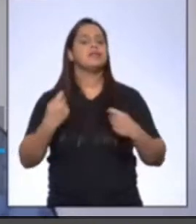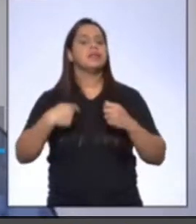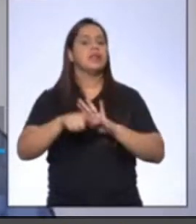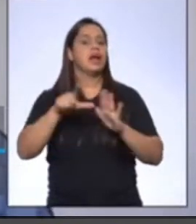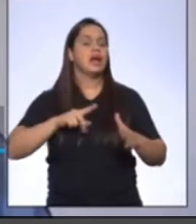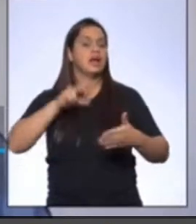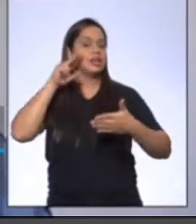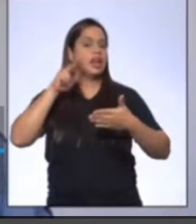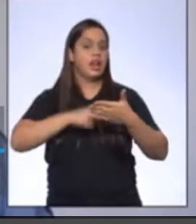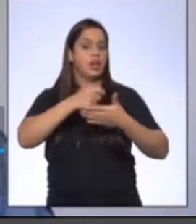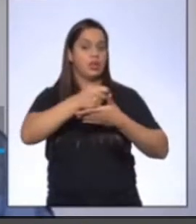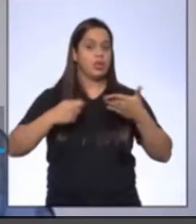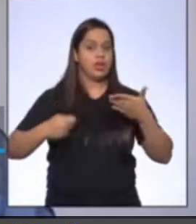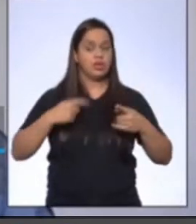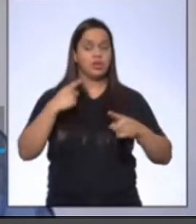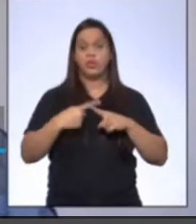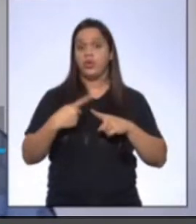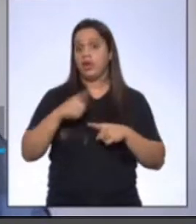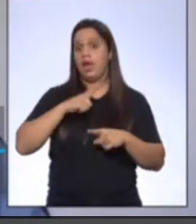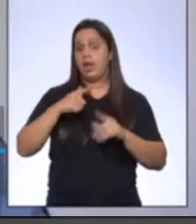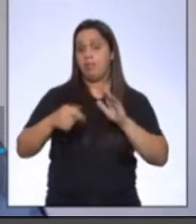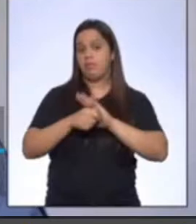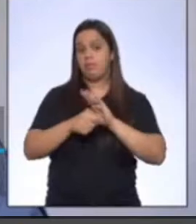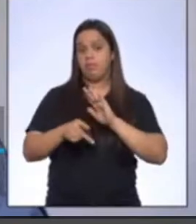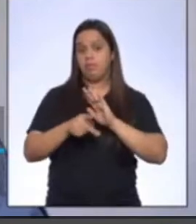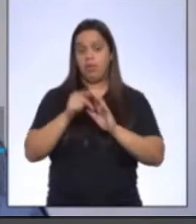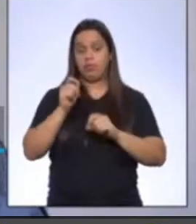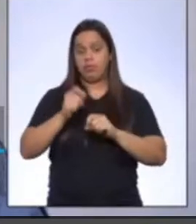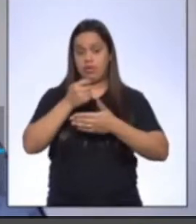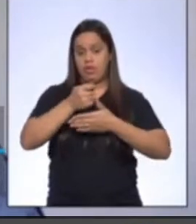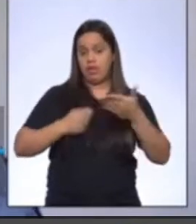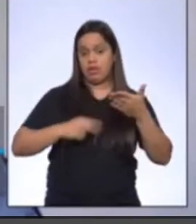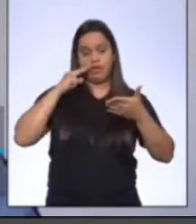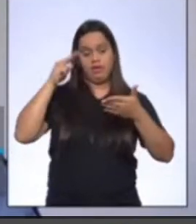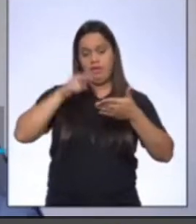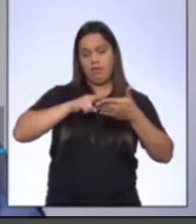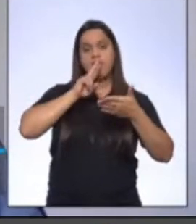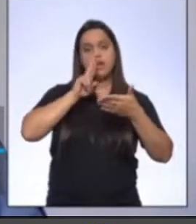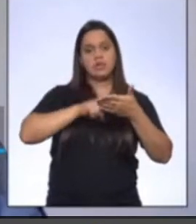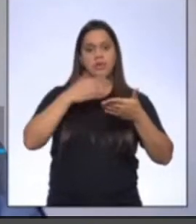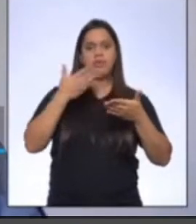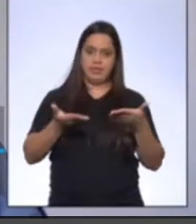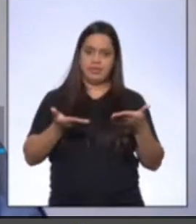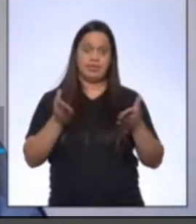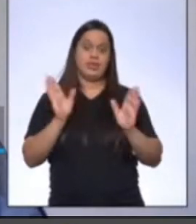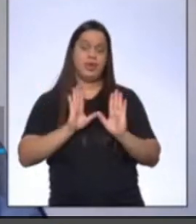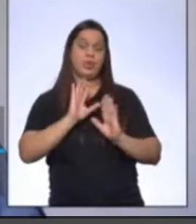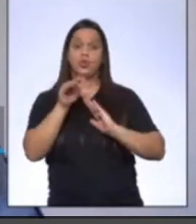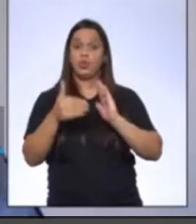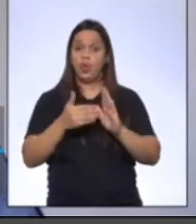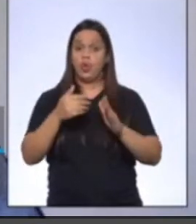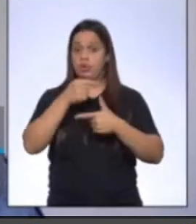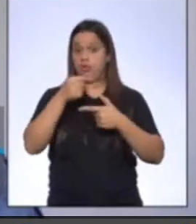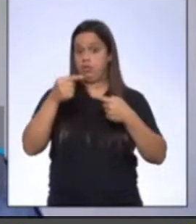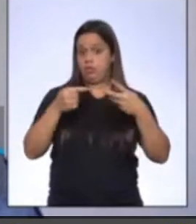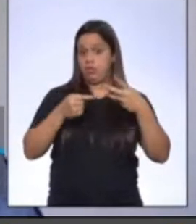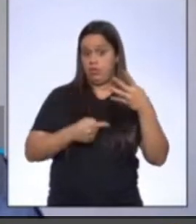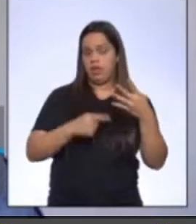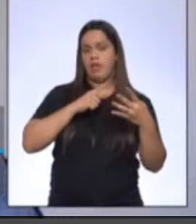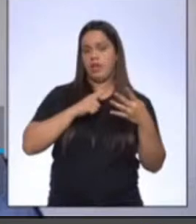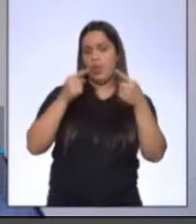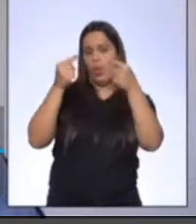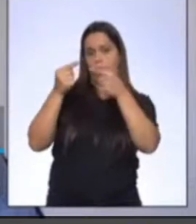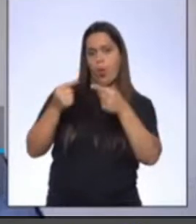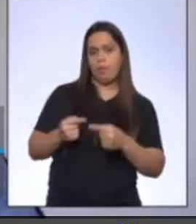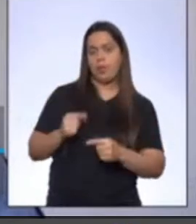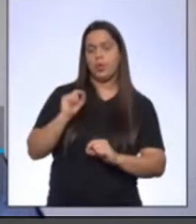porque é sempre com base no texto que você vai responder aquela pergunta. E todas as alternativas vão ter relação com